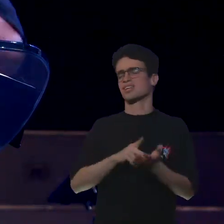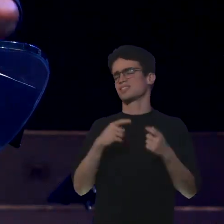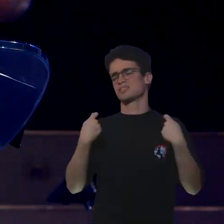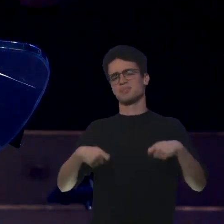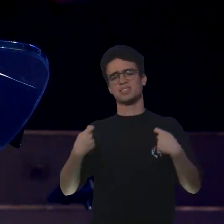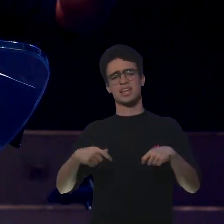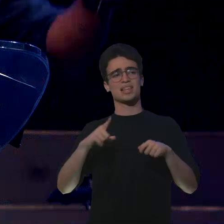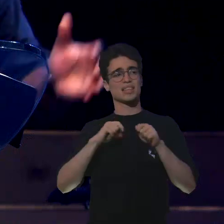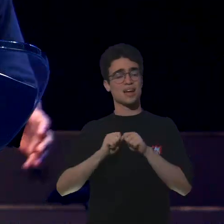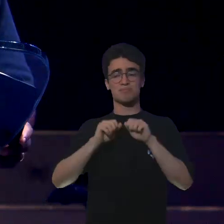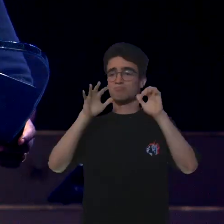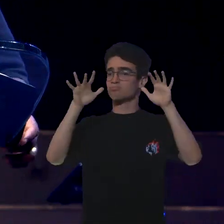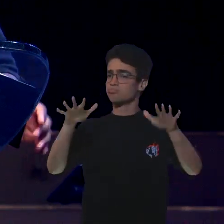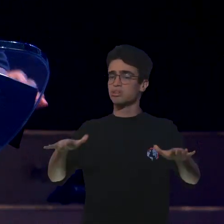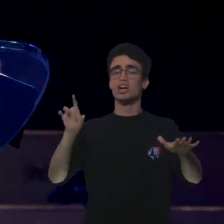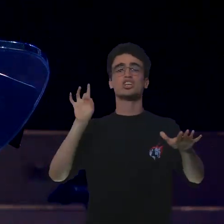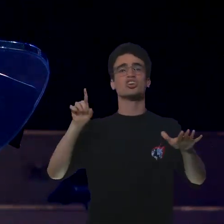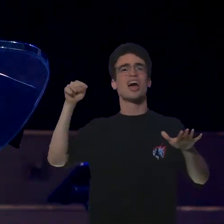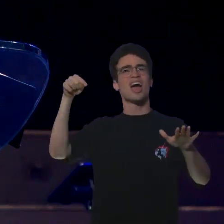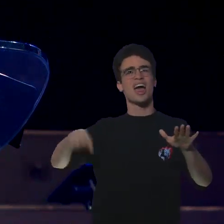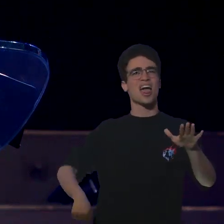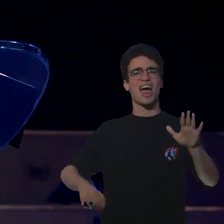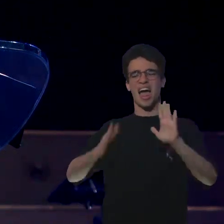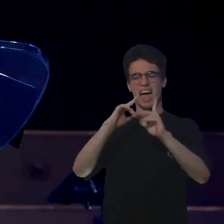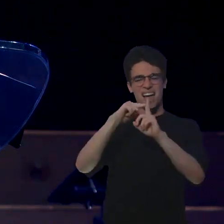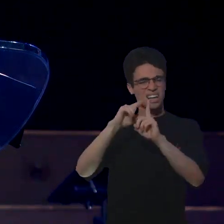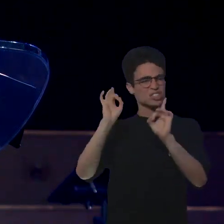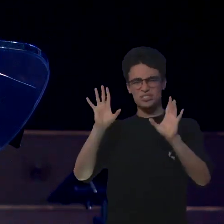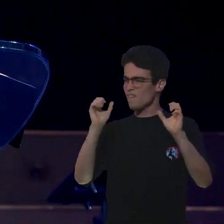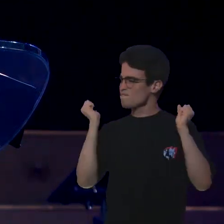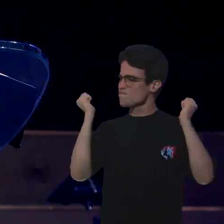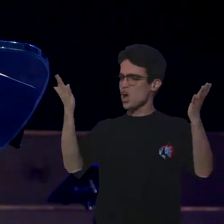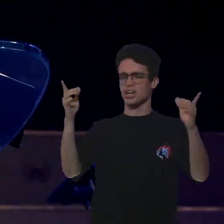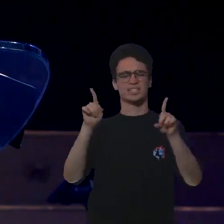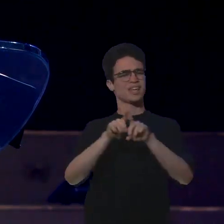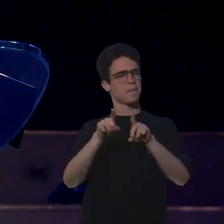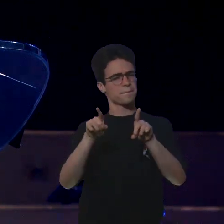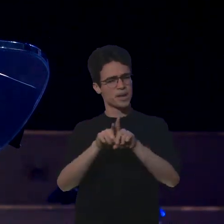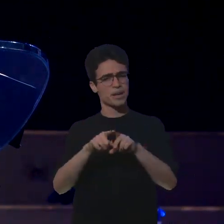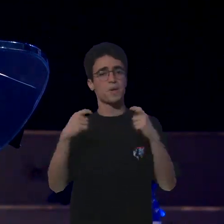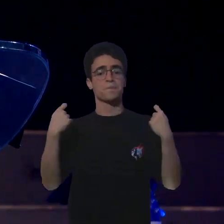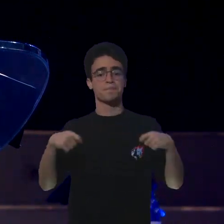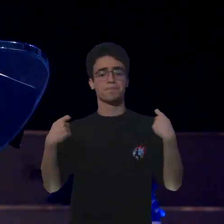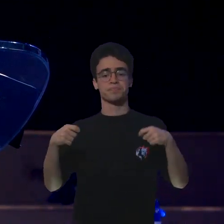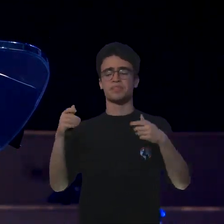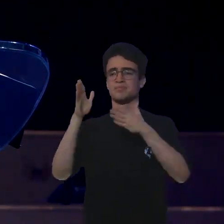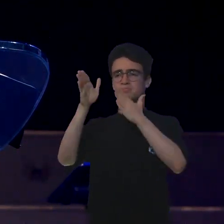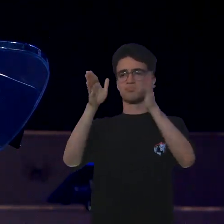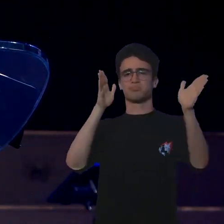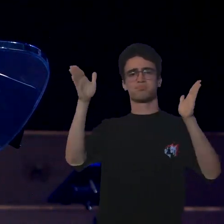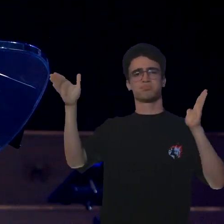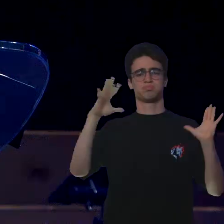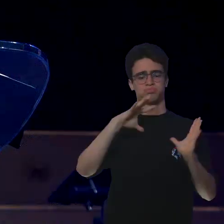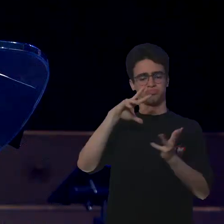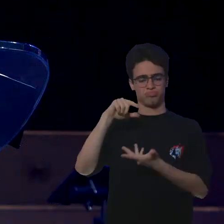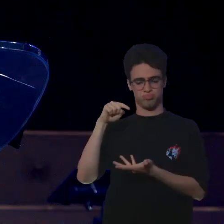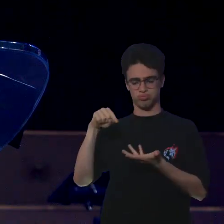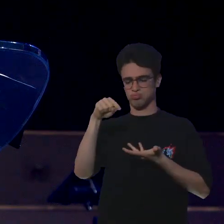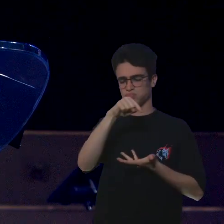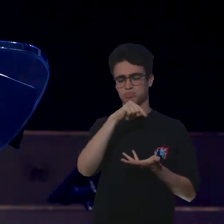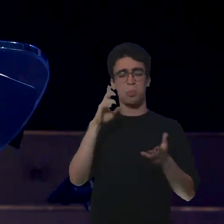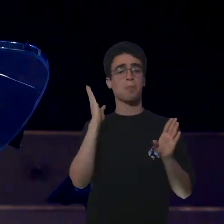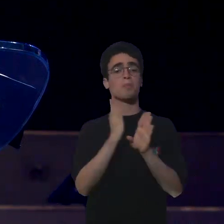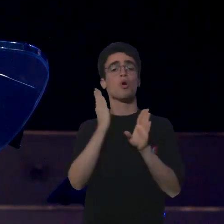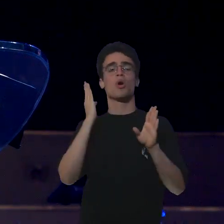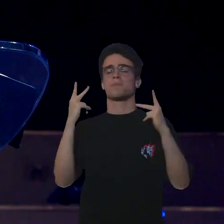estender para além dessas 4 paredes. E essa comunhão precisa ir para os 4 cantos através da pregação do